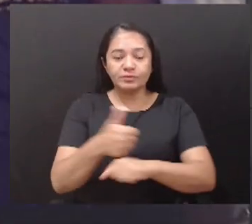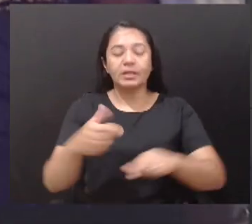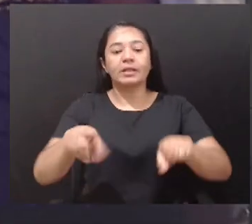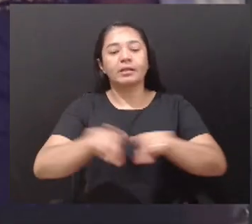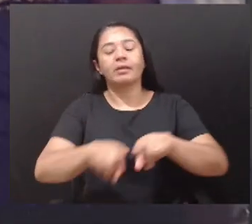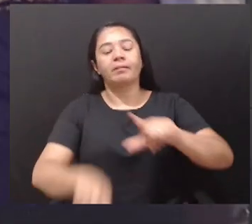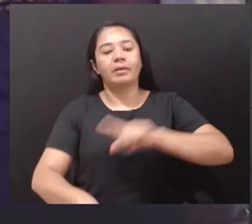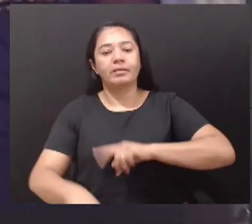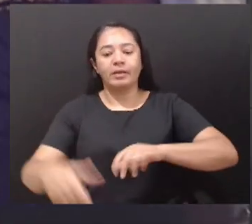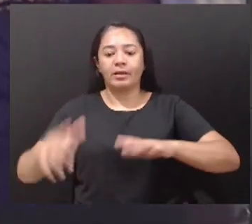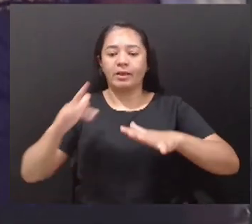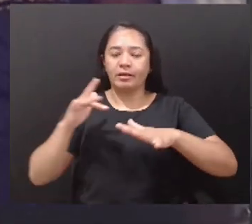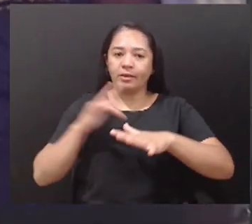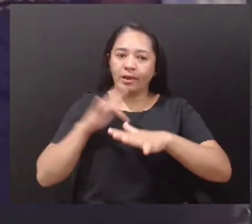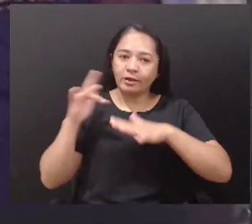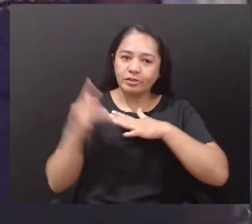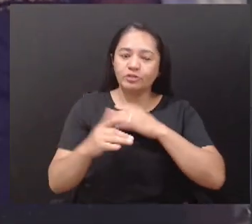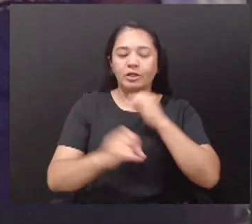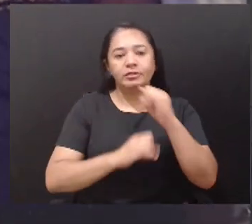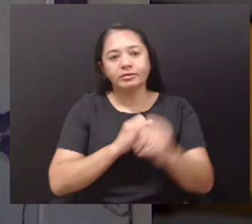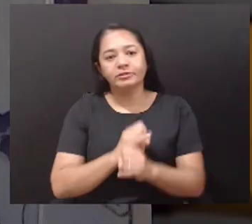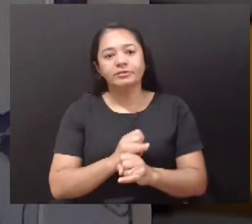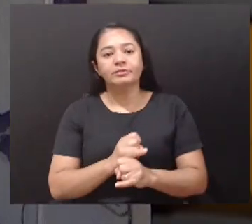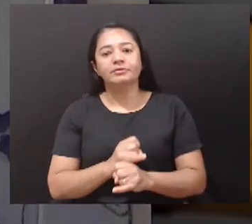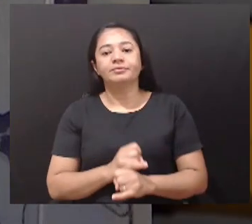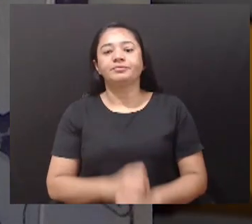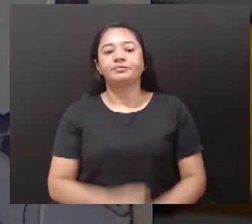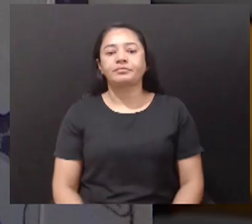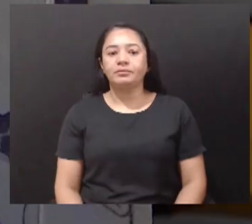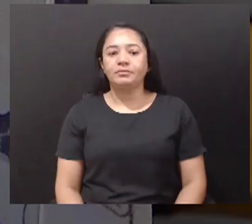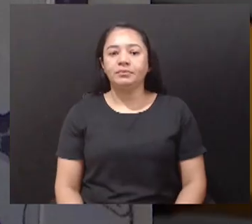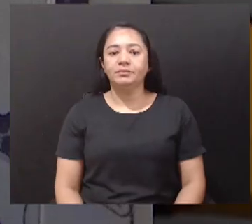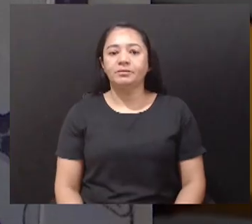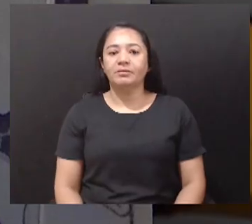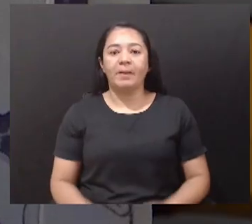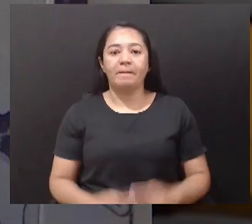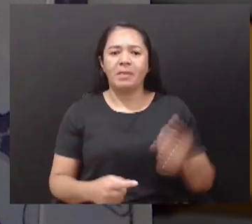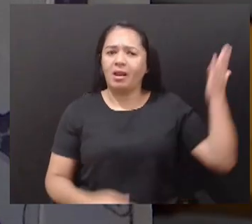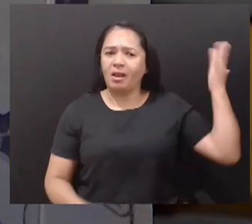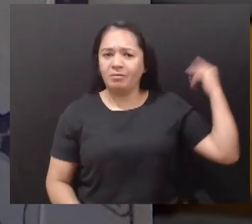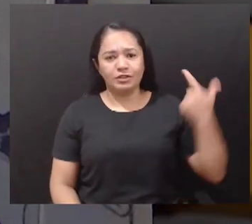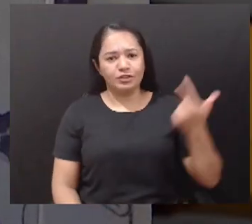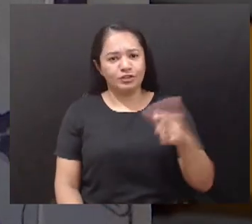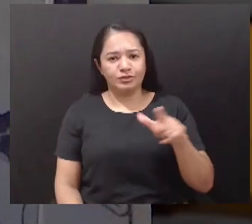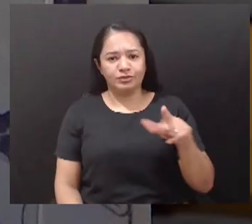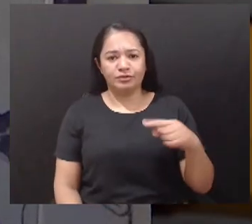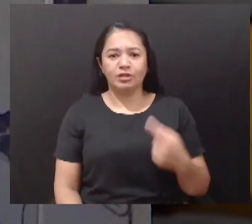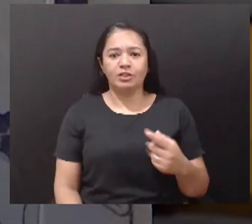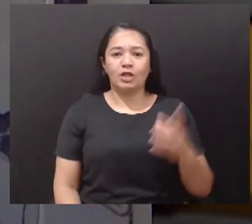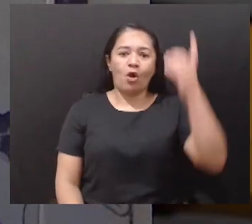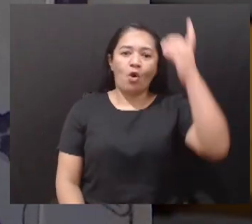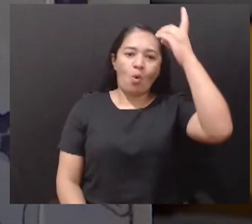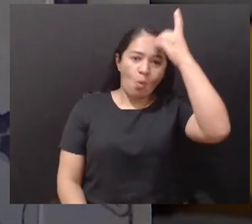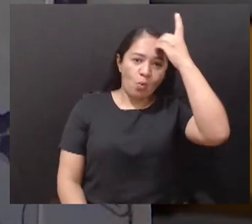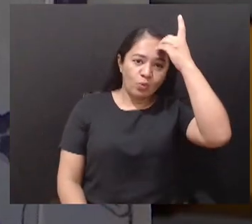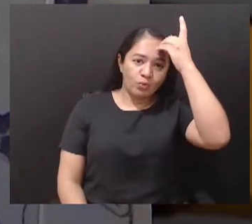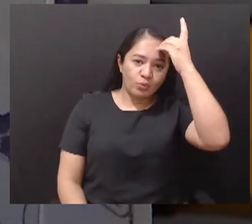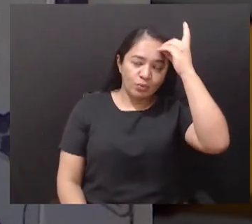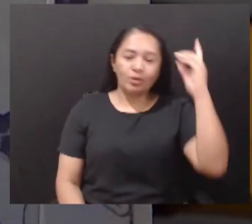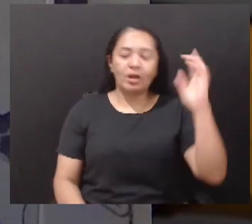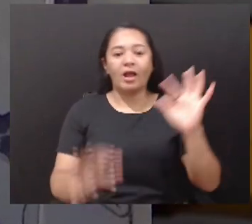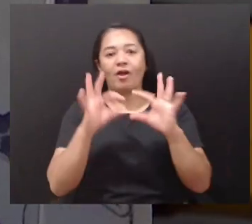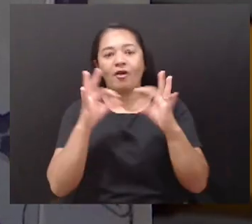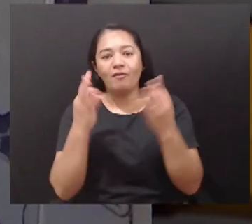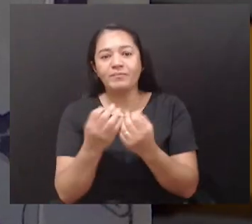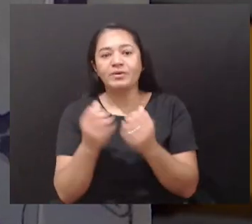gente leva conhecimento através da internet, mas antes não tinha. Então a gente contava com o dom, com os familiares ali de modelo